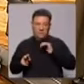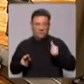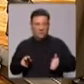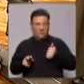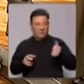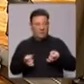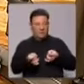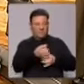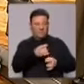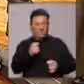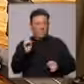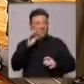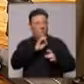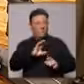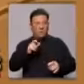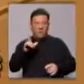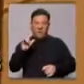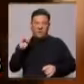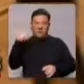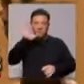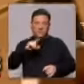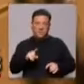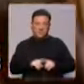ganhar o campeonato da Europa ou ganhar uma Liga dos Campeões.